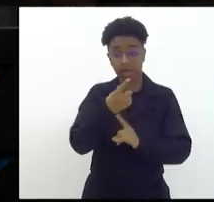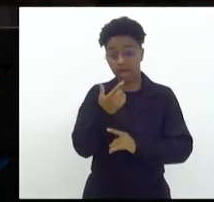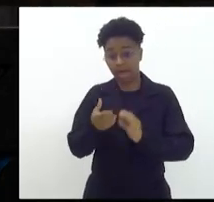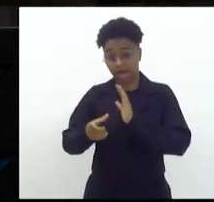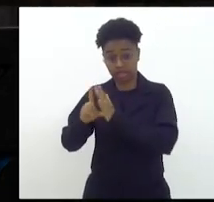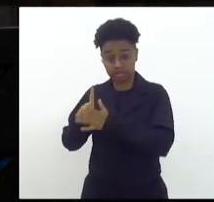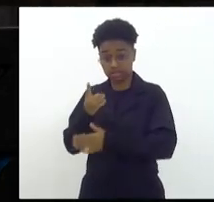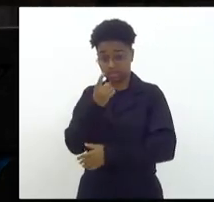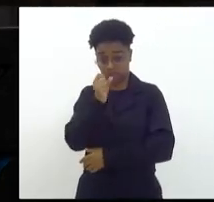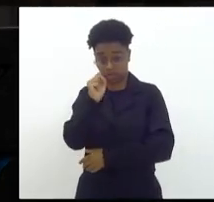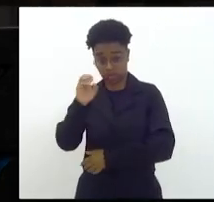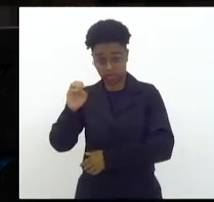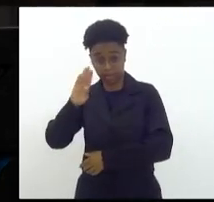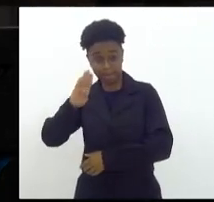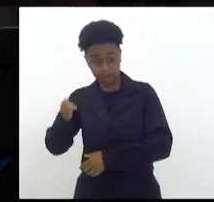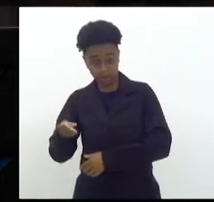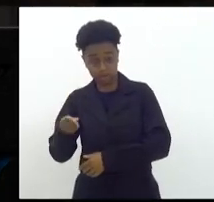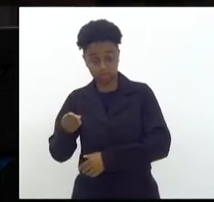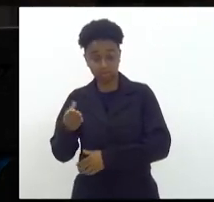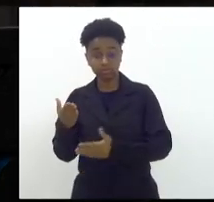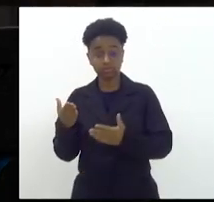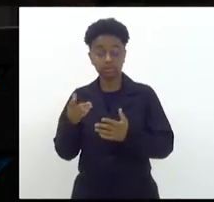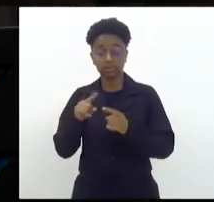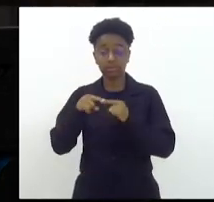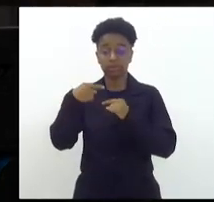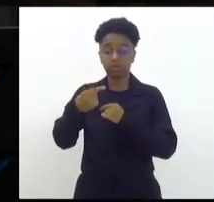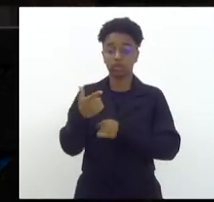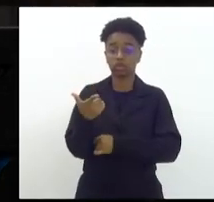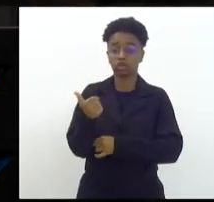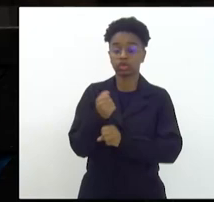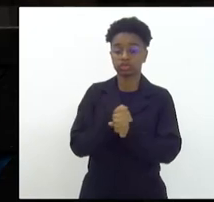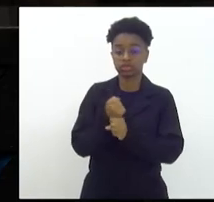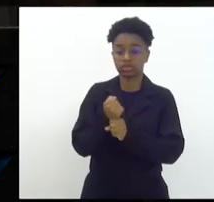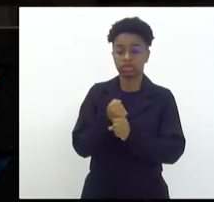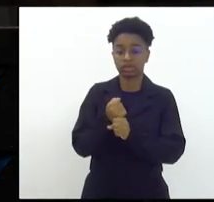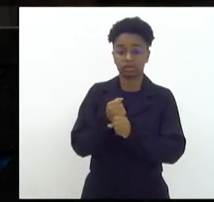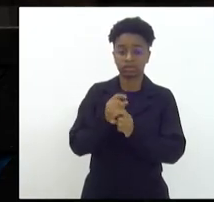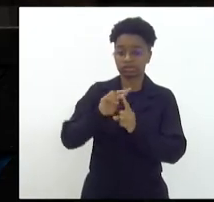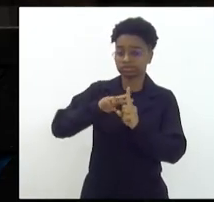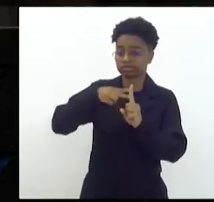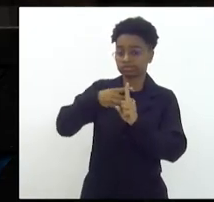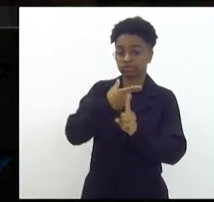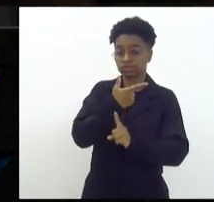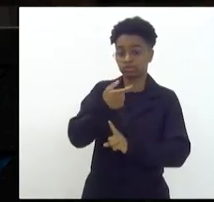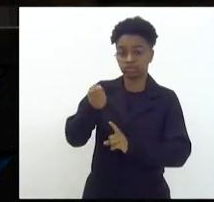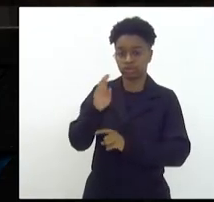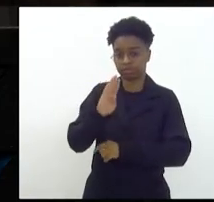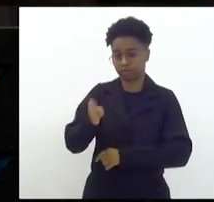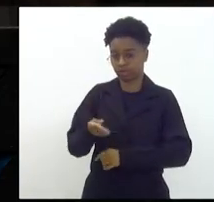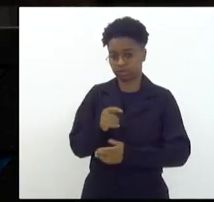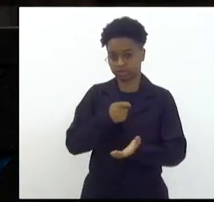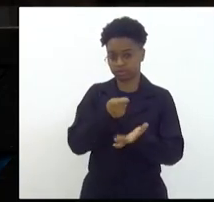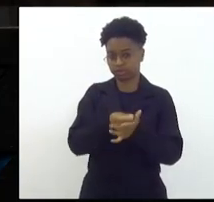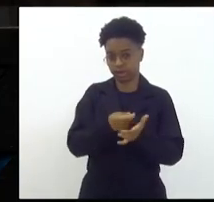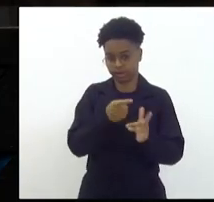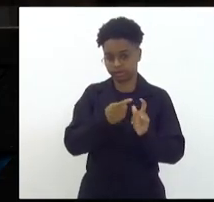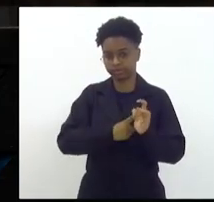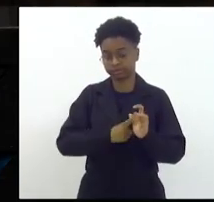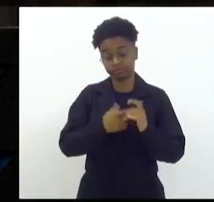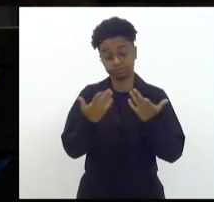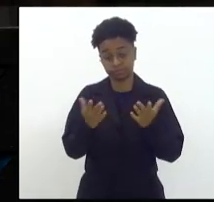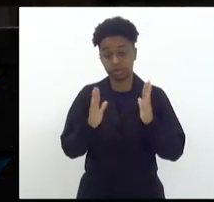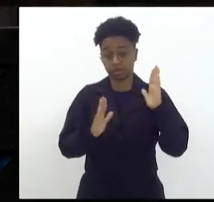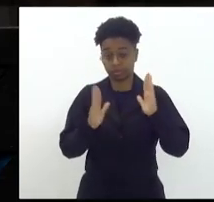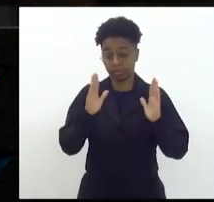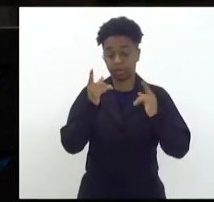180 bilhões quando passar os 12 anos provavelmente vão passar dos 200 bilhões Então esse é o